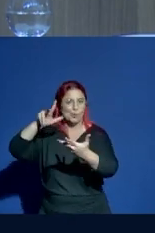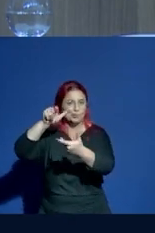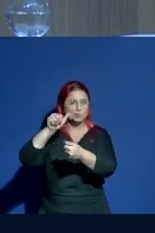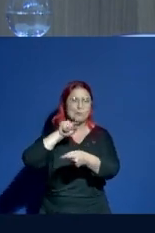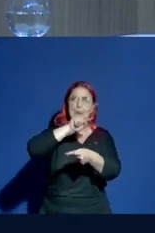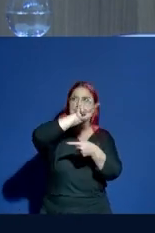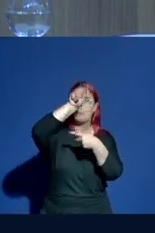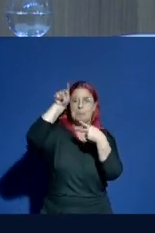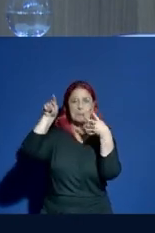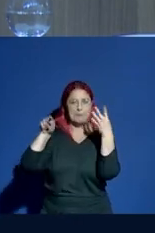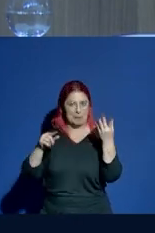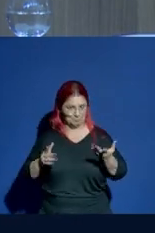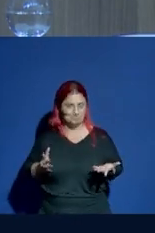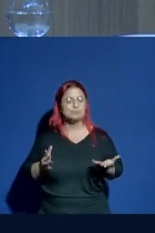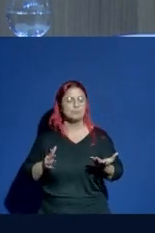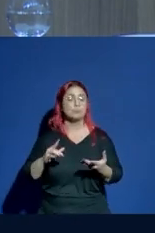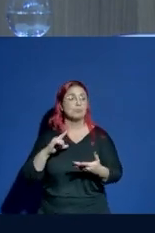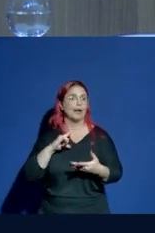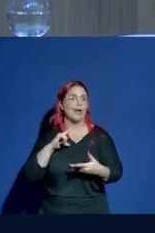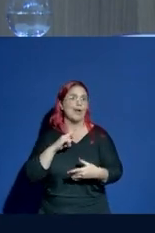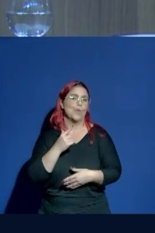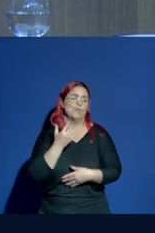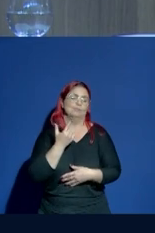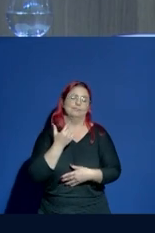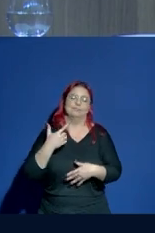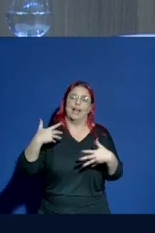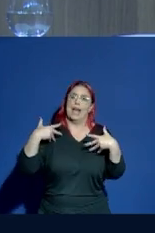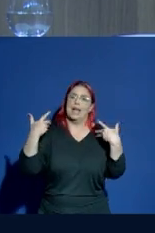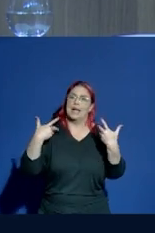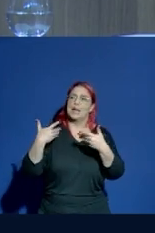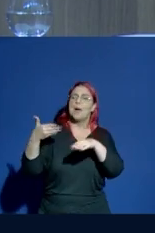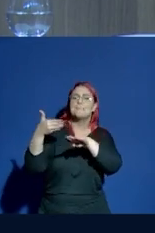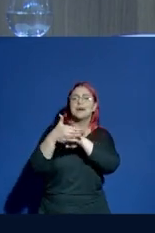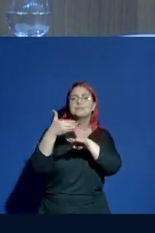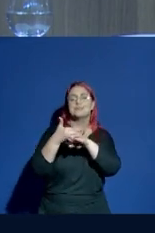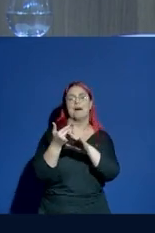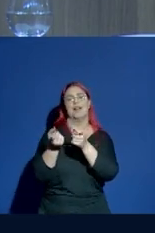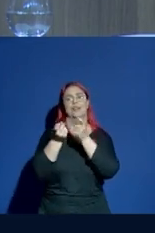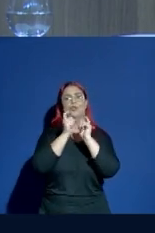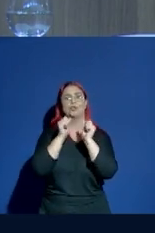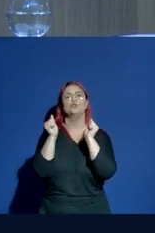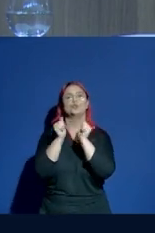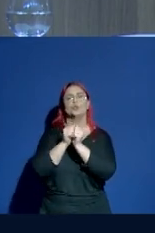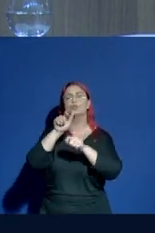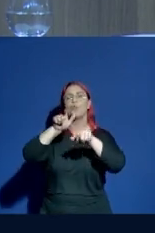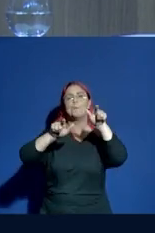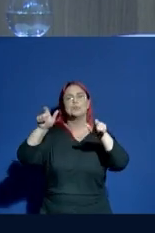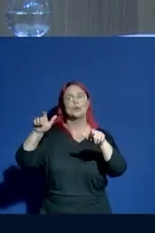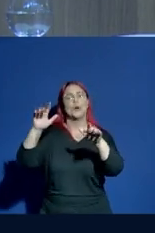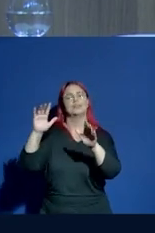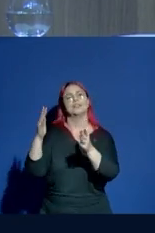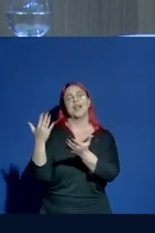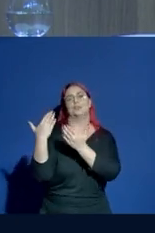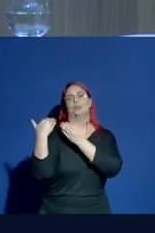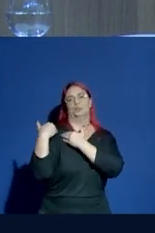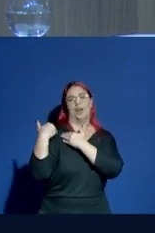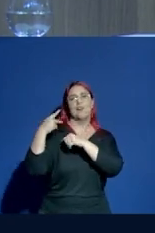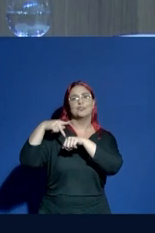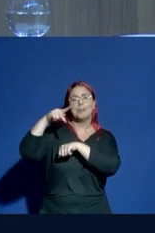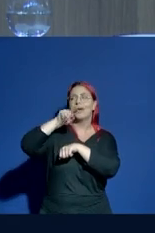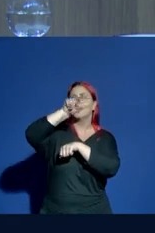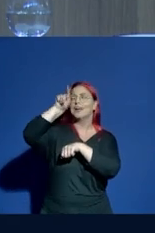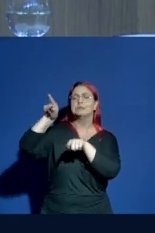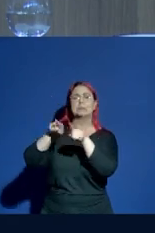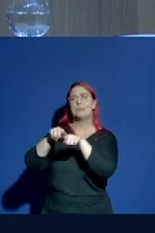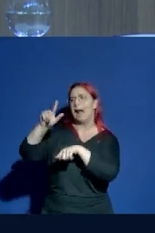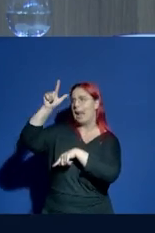muito bem com o mundo eu tive a alegria de poder participar de algumas reuniões de chefe com chefes de estado com ele com chutes da